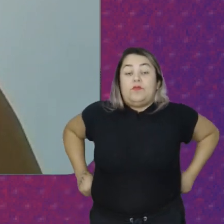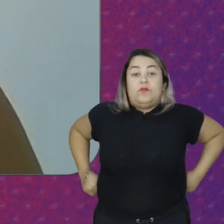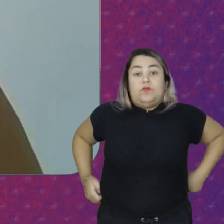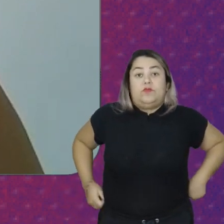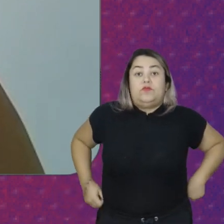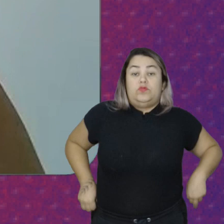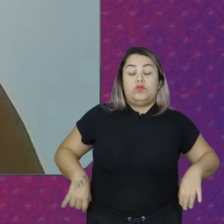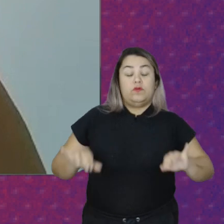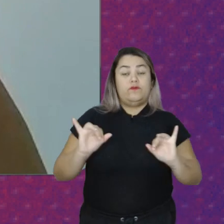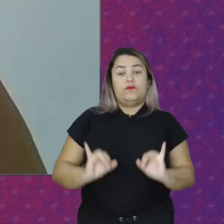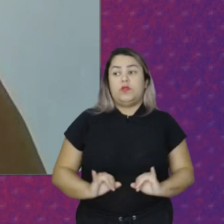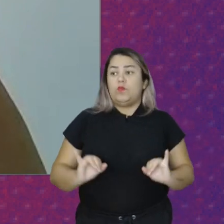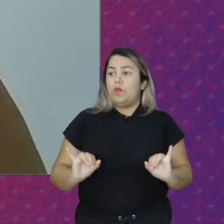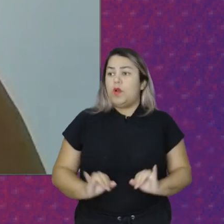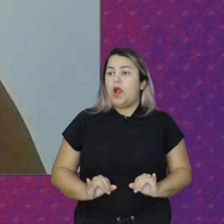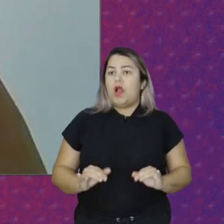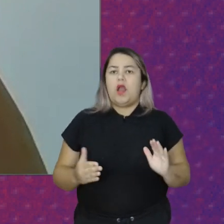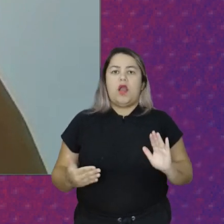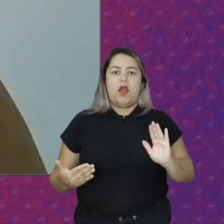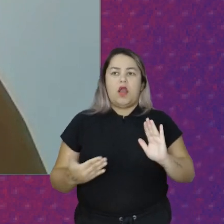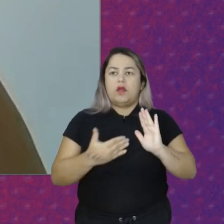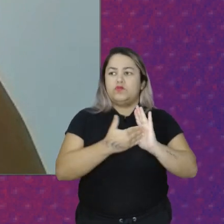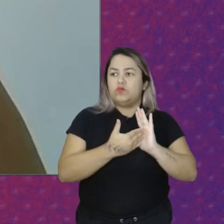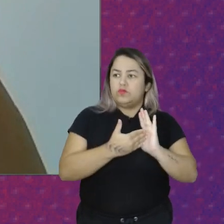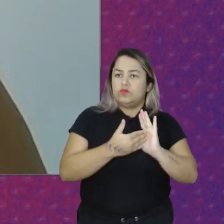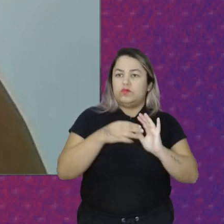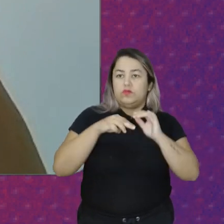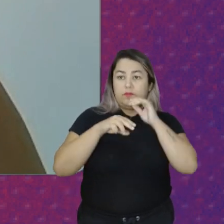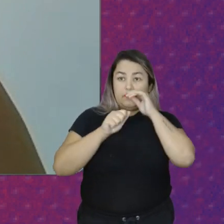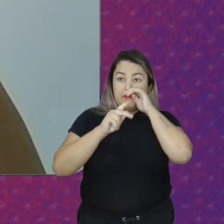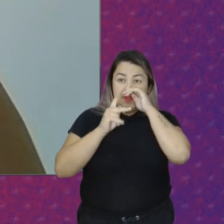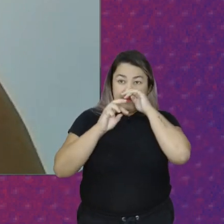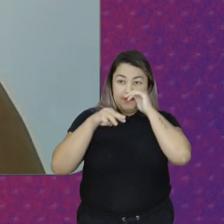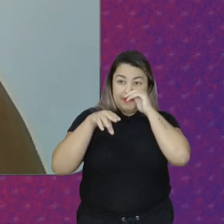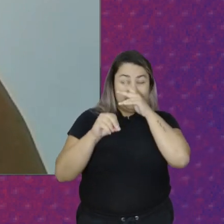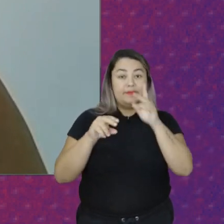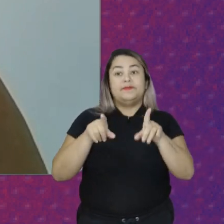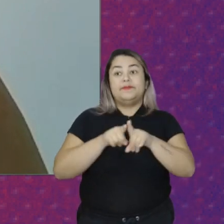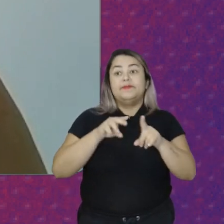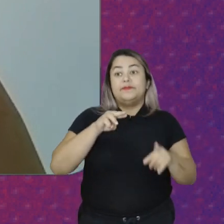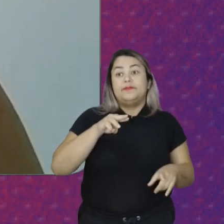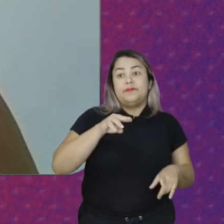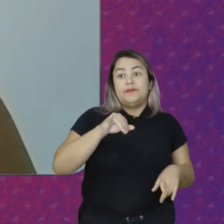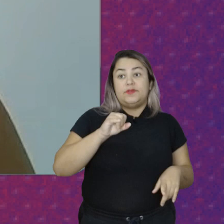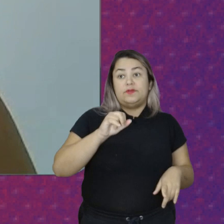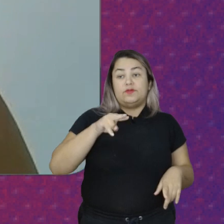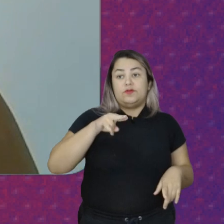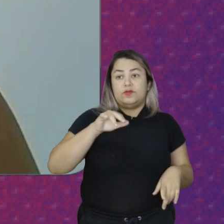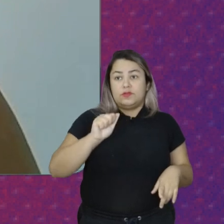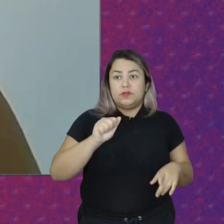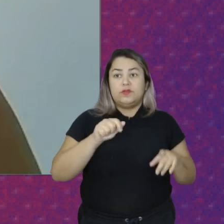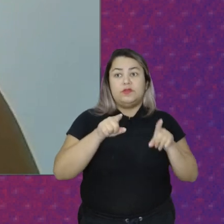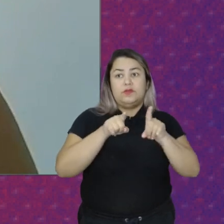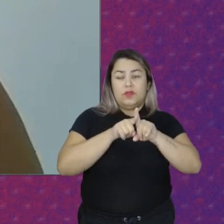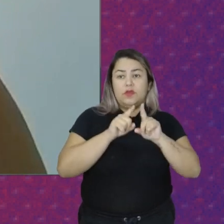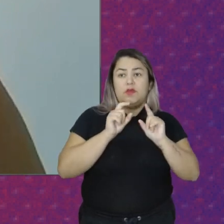sofremos uma primeira barreira, que é a barreira do machismo, a barreira da misoginia, né? Então, é a